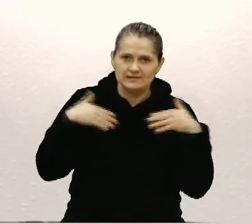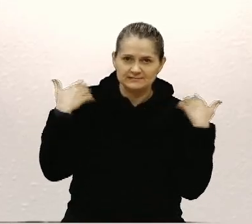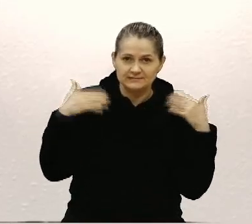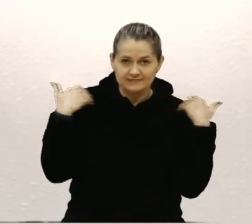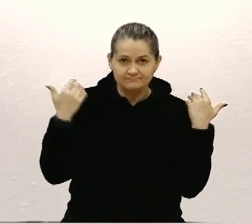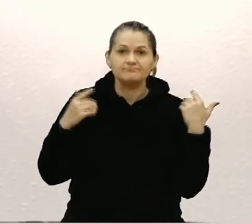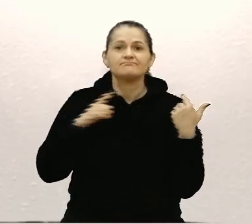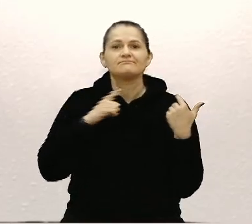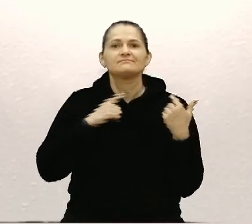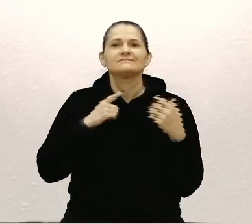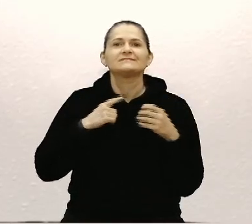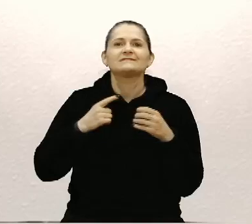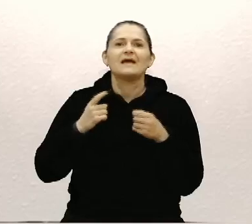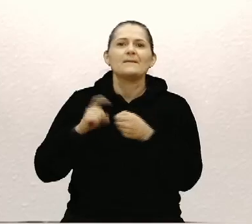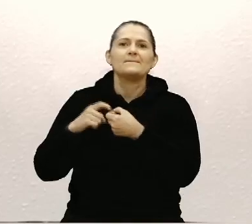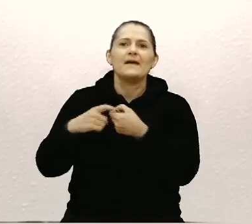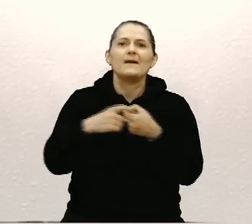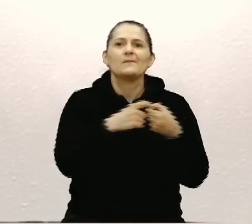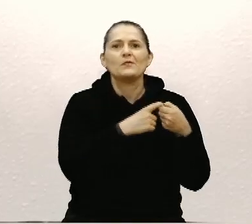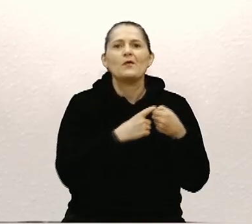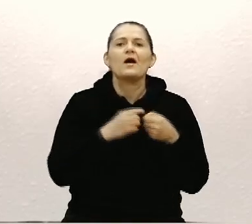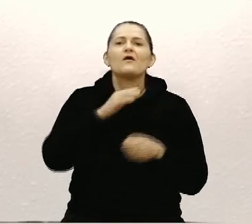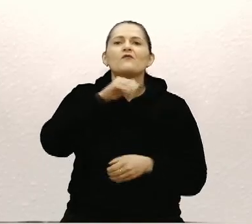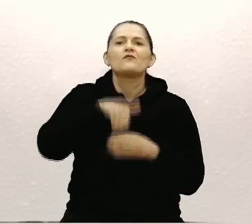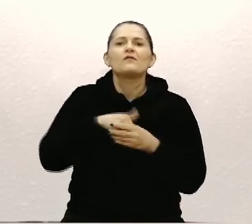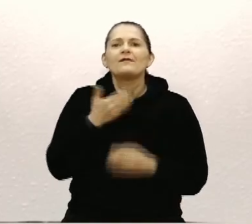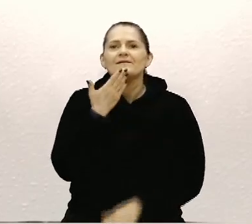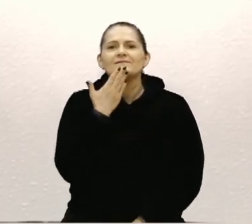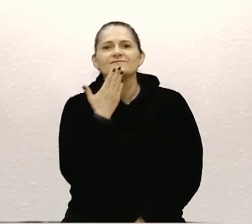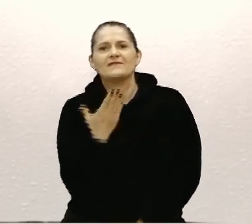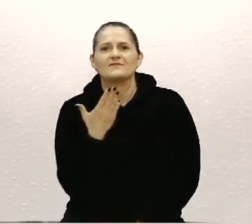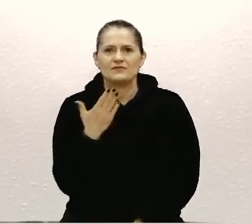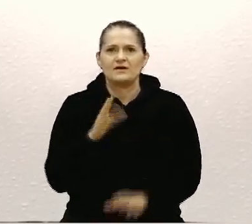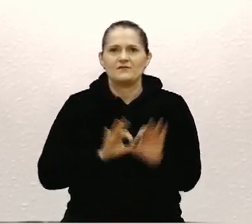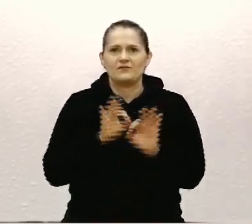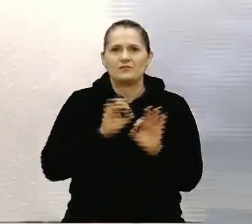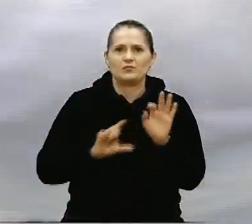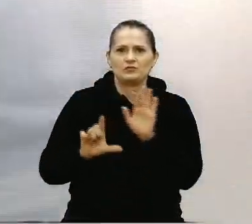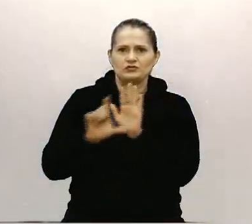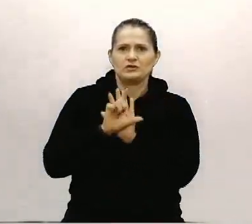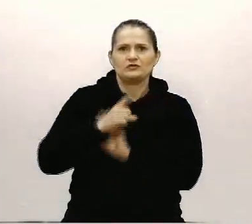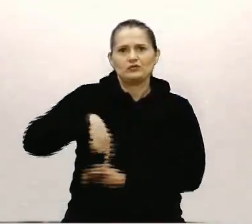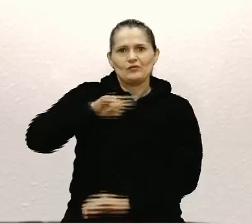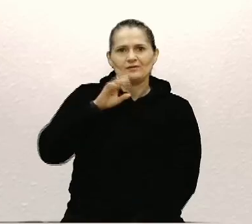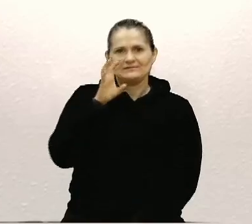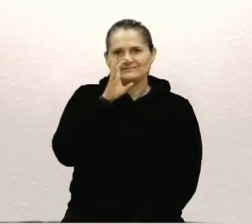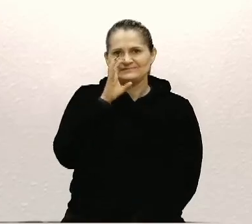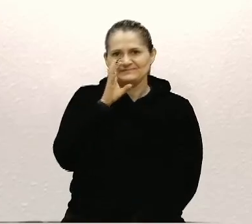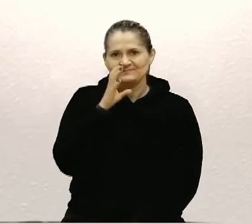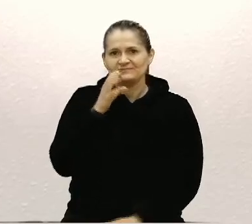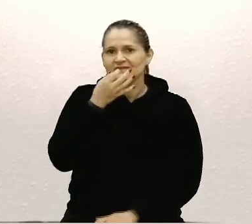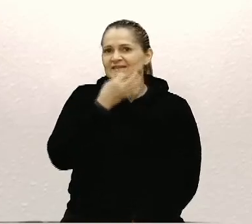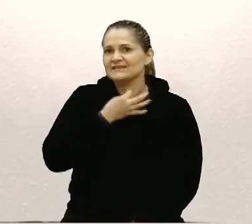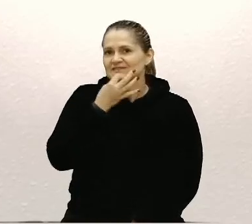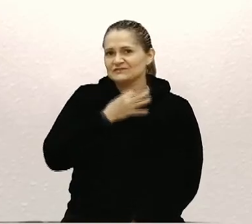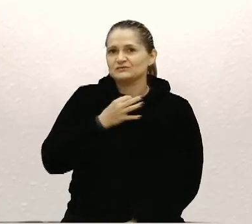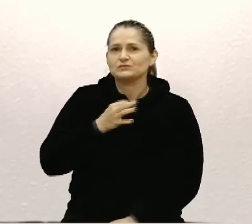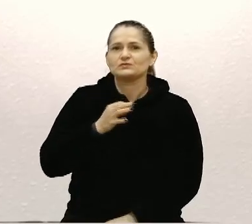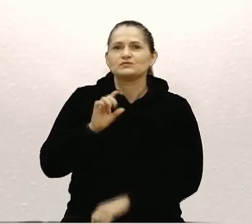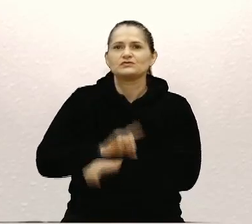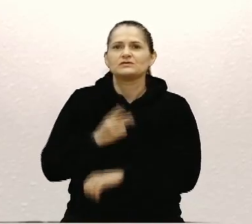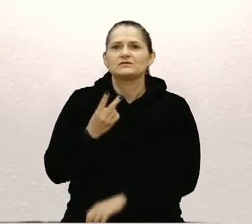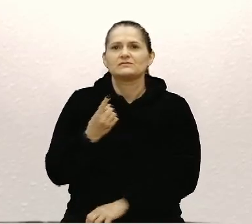seus integrantes, manifesta-se favorável ao presente projeto de lei em apreciação. Caxias do Sul, 21 de junho